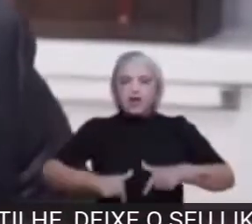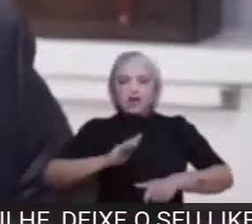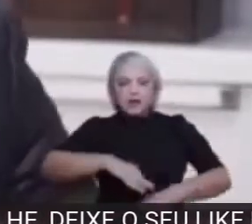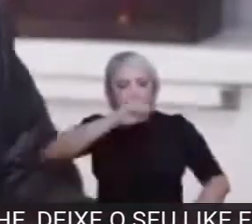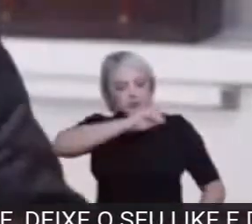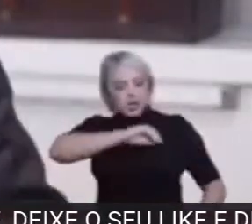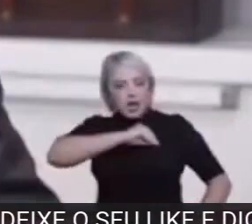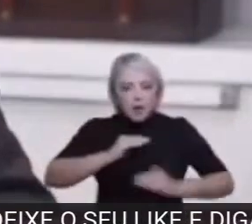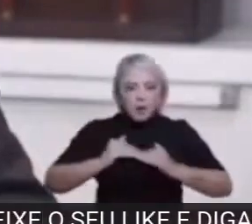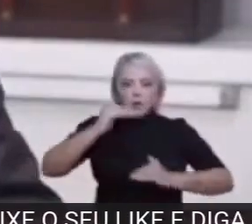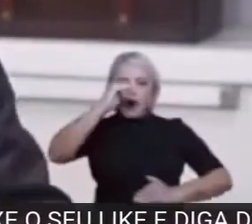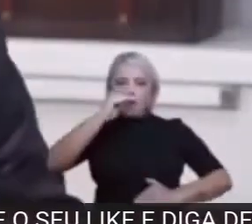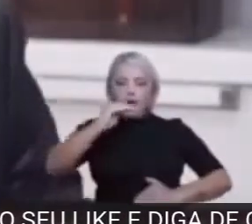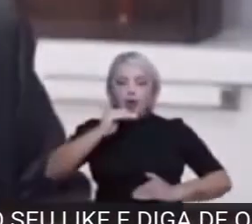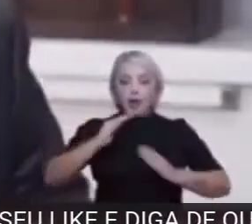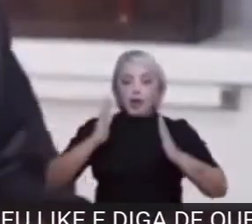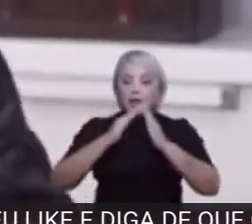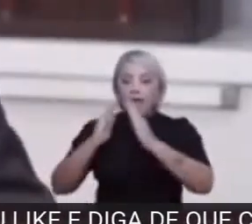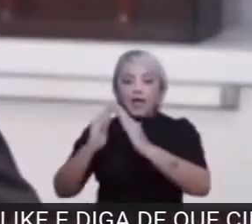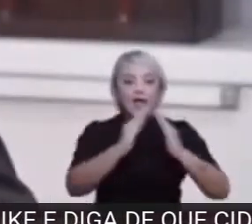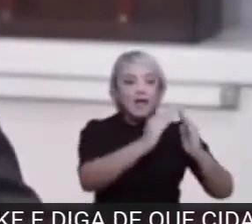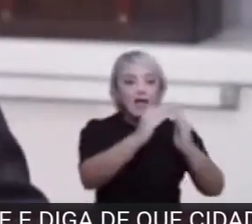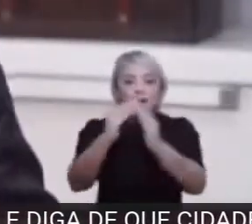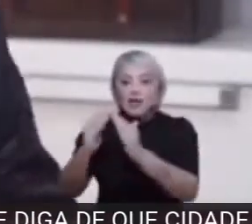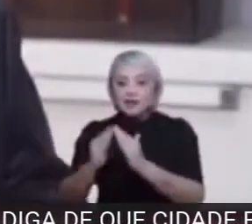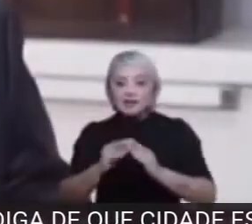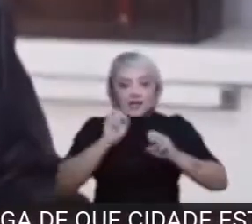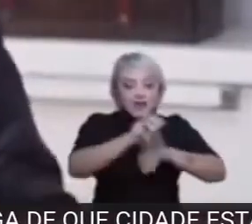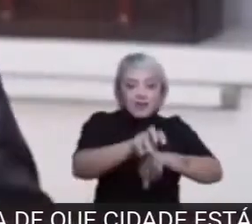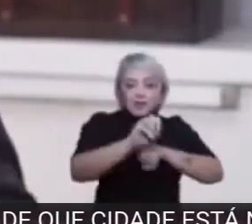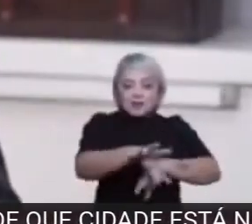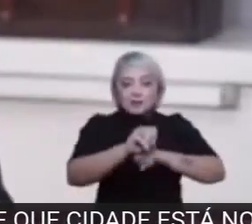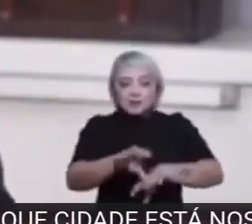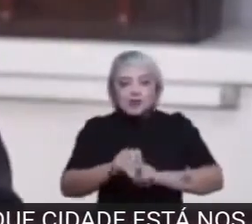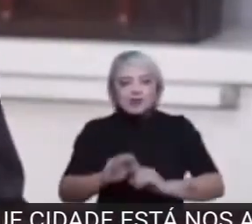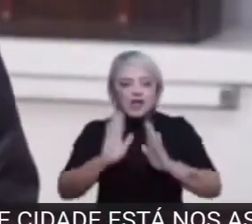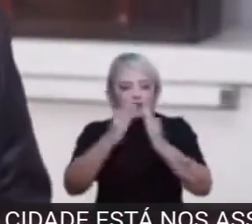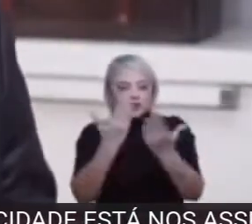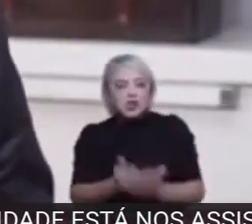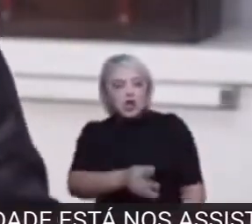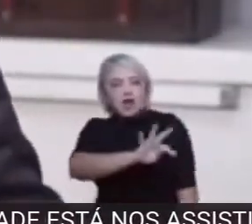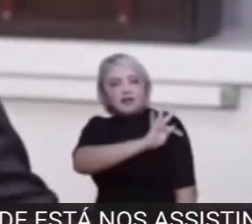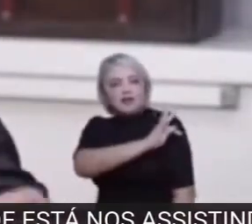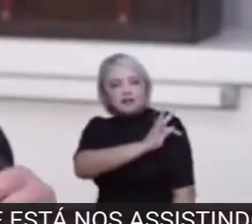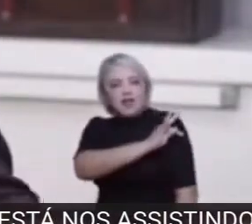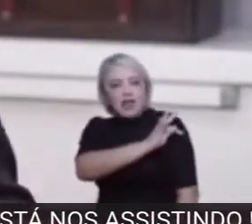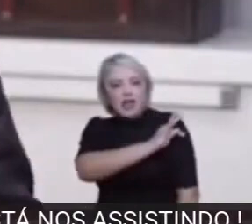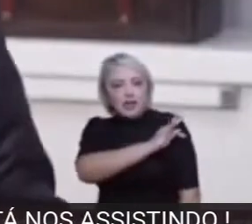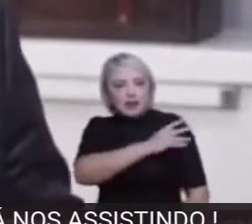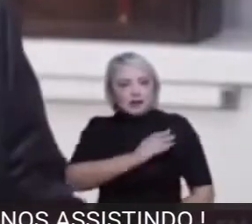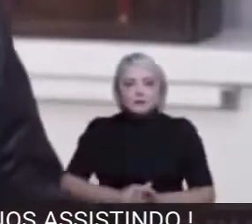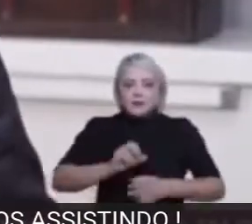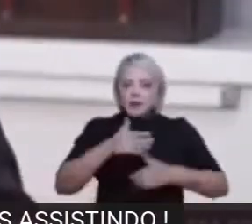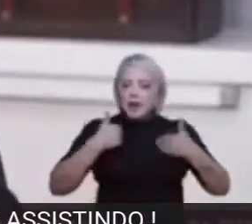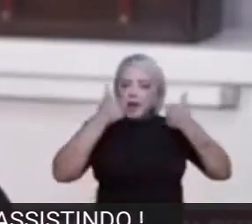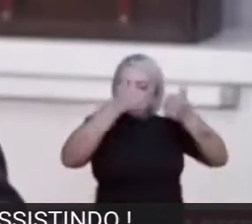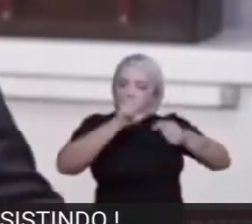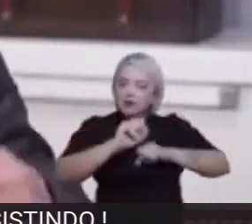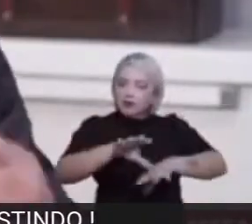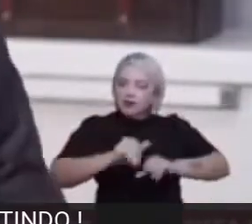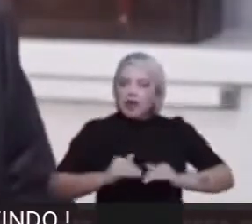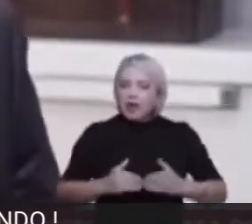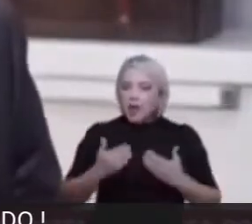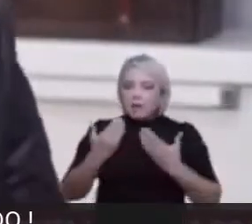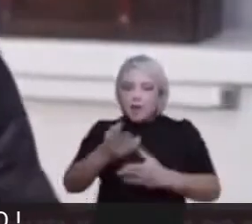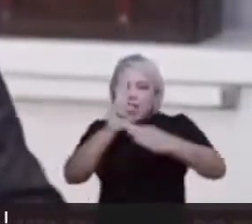mais casa popular, gerar mais educação, mais escola técnica, melhor qualidade de ensino, mais universidade, mais